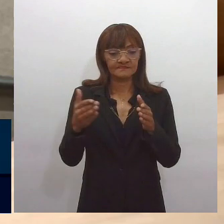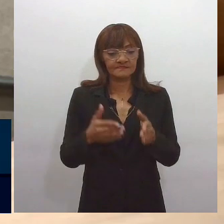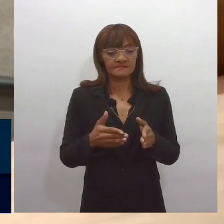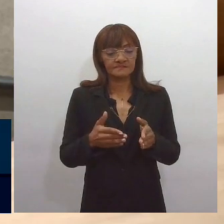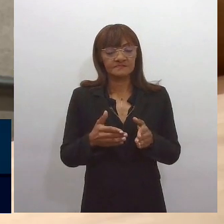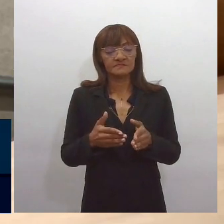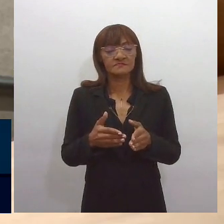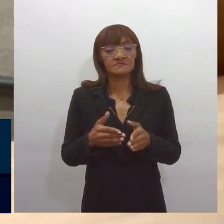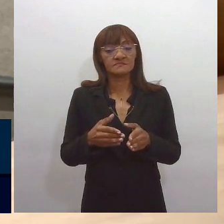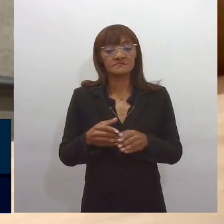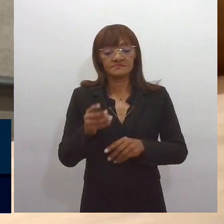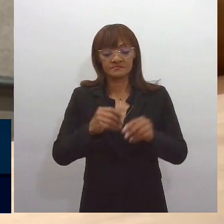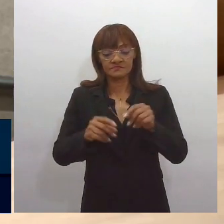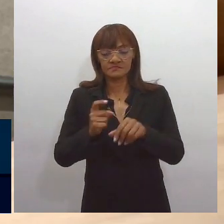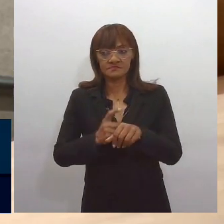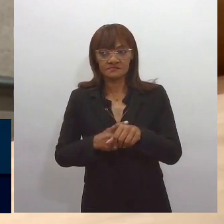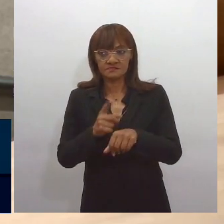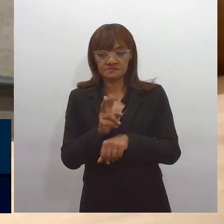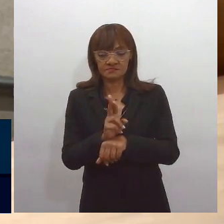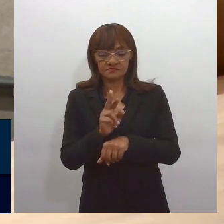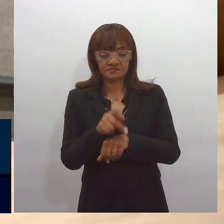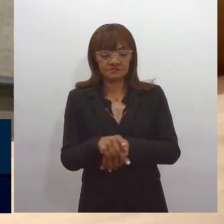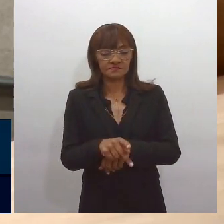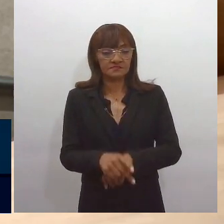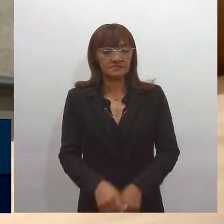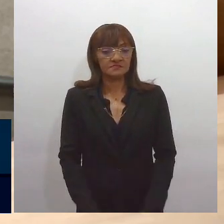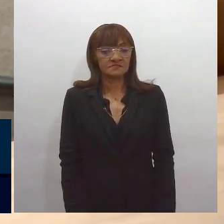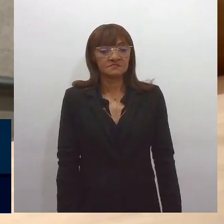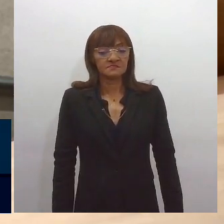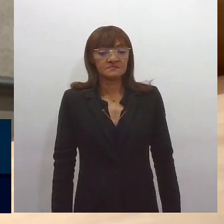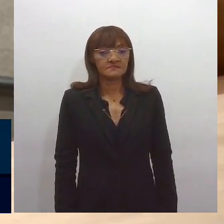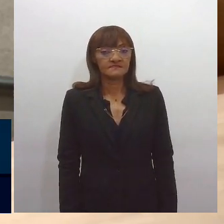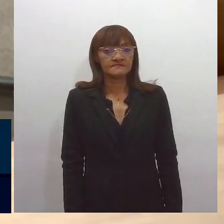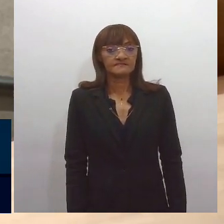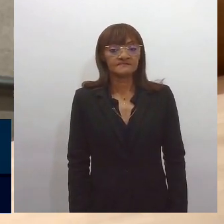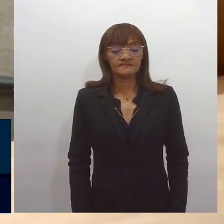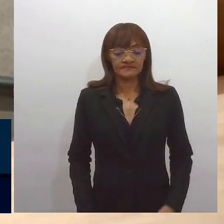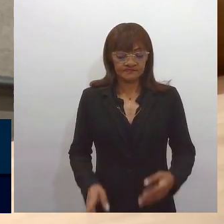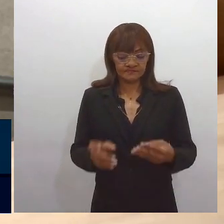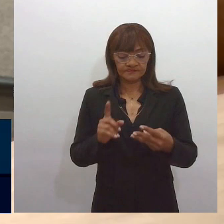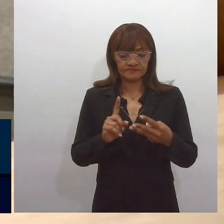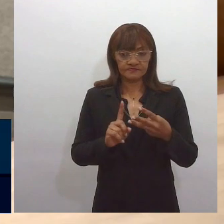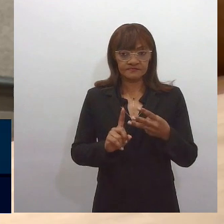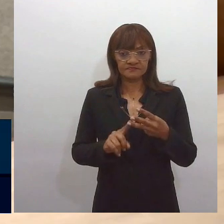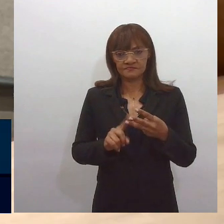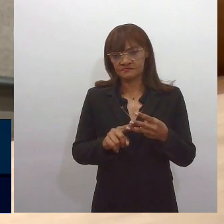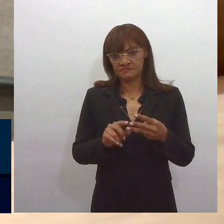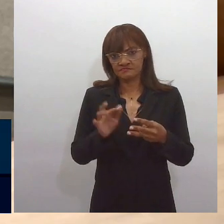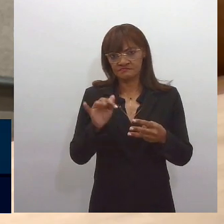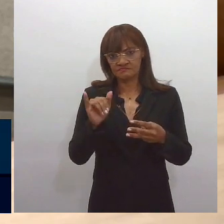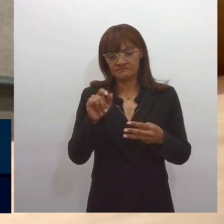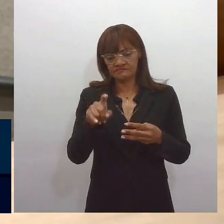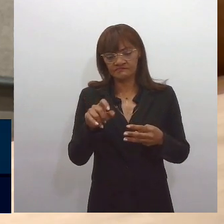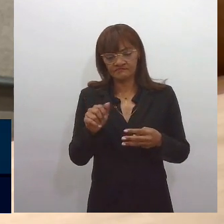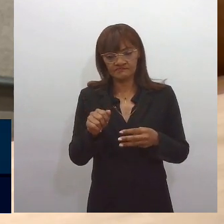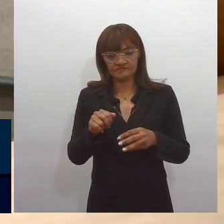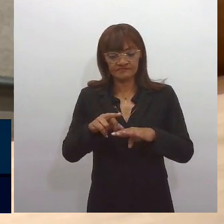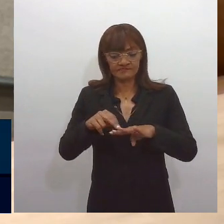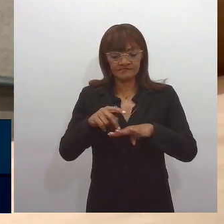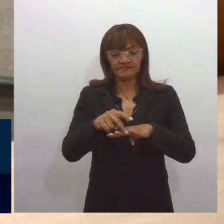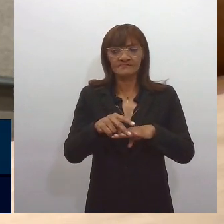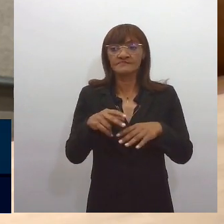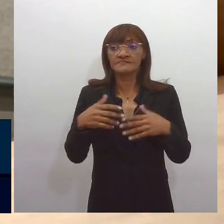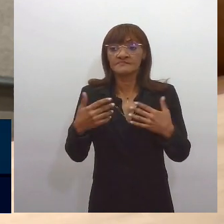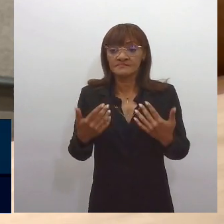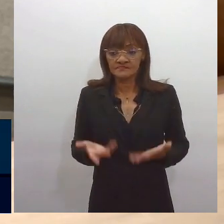ponto é com relação essas terceiras faixas até essa duplicação sair eu não sei se isso é viável